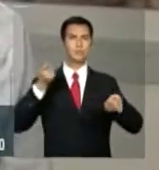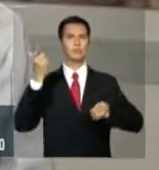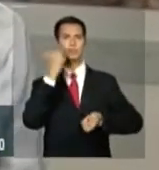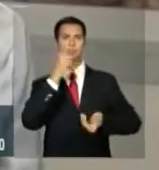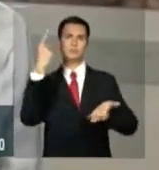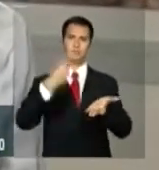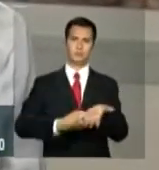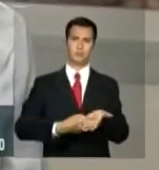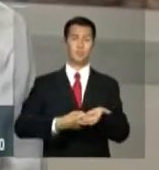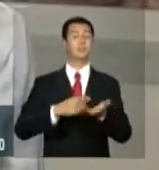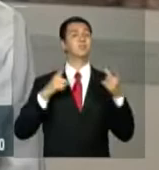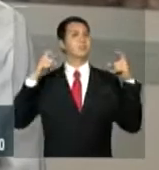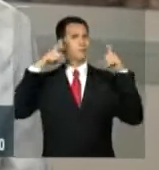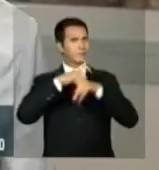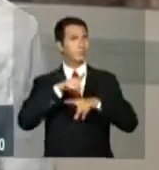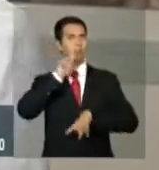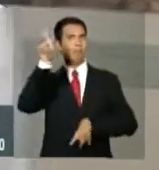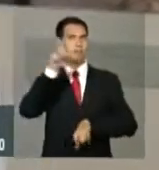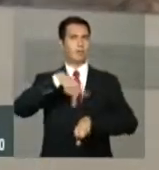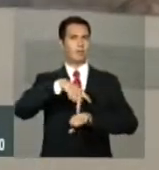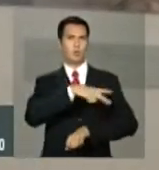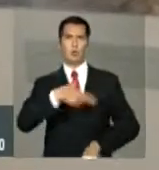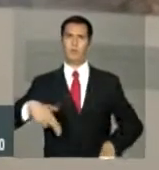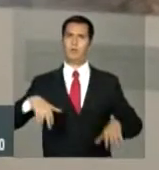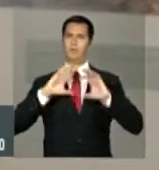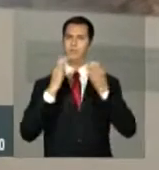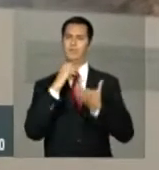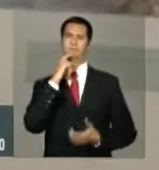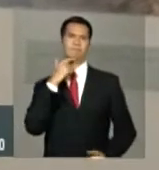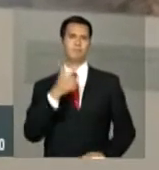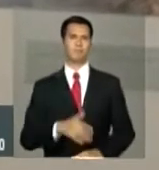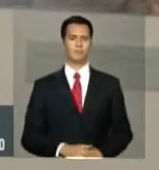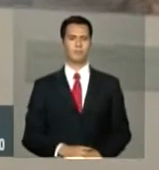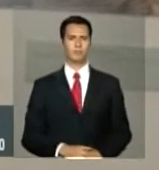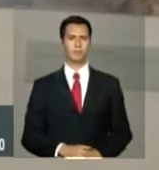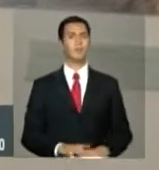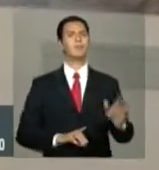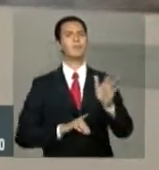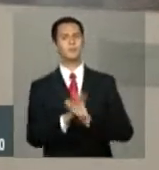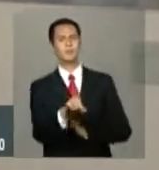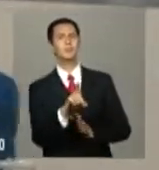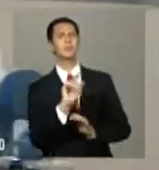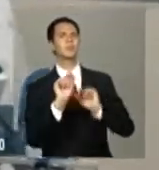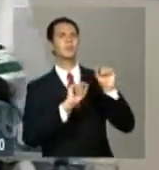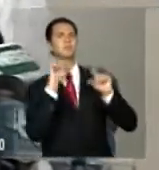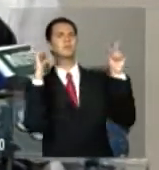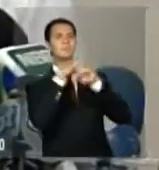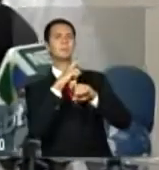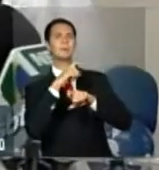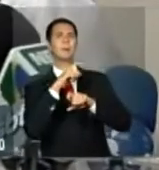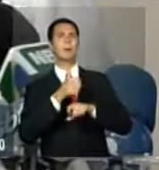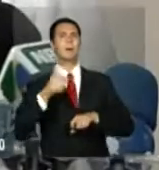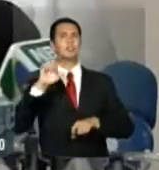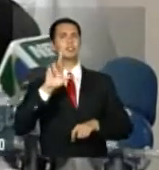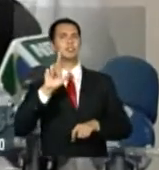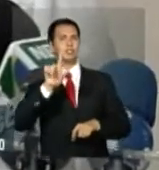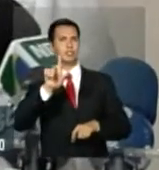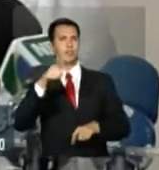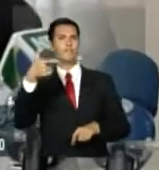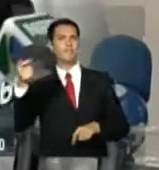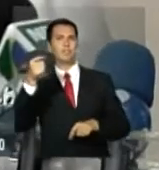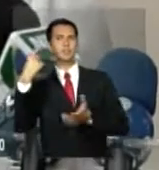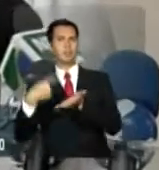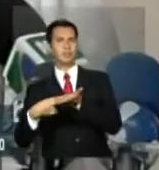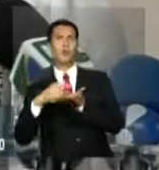não se conseguiu. O que é mais difícil, fechar um acordo aqui no G20 para estimular a economia ou fechar um acordo no Rio para cuidar do meio ambiente?